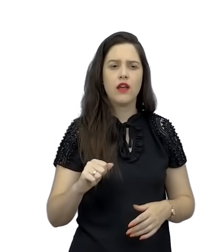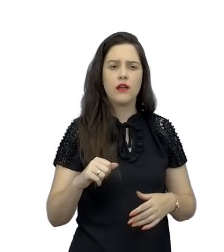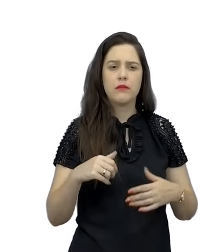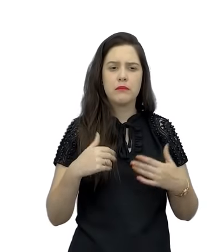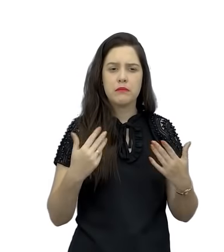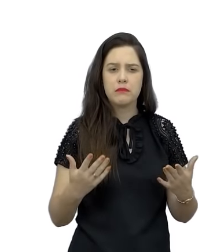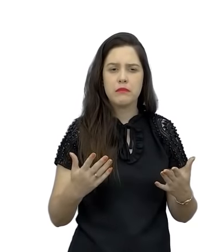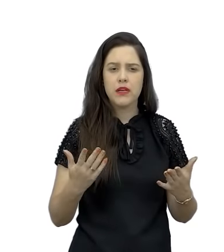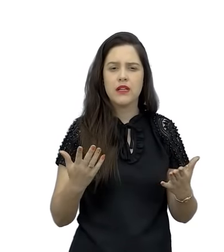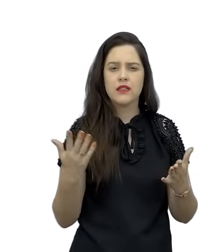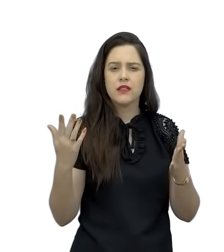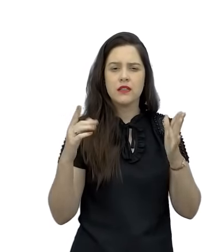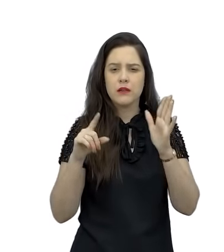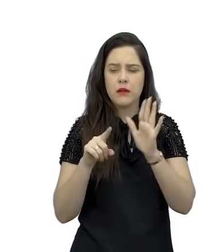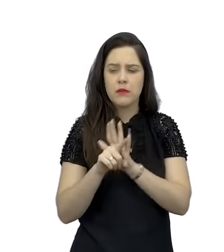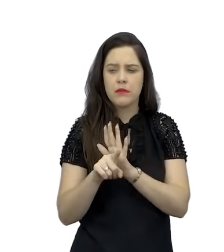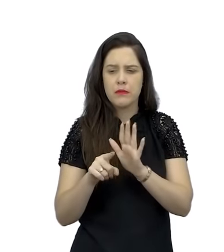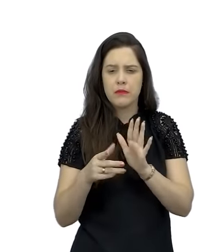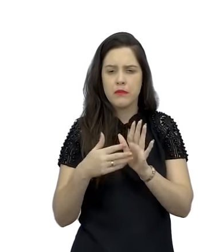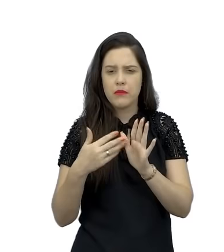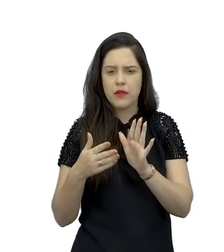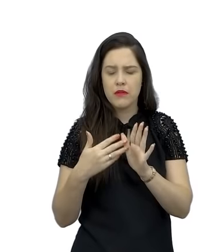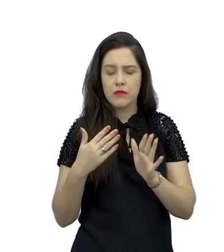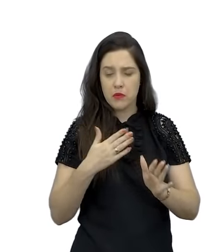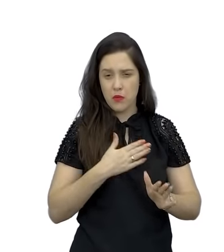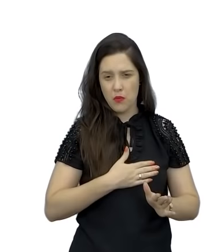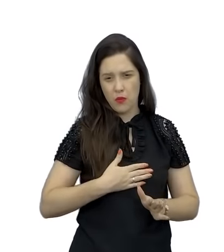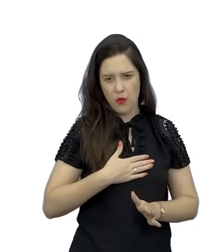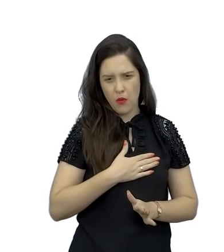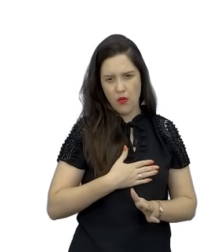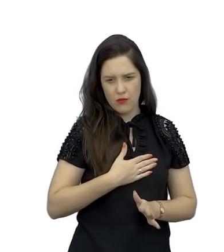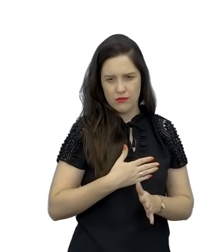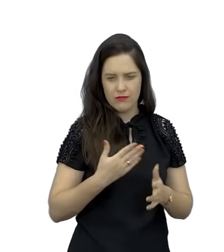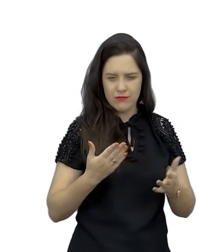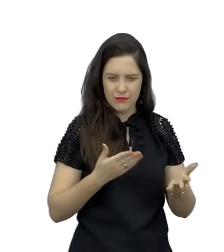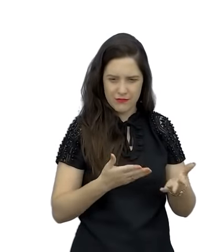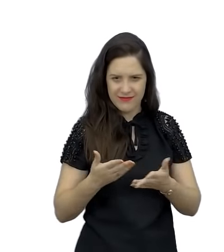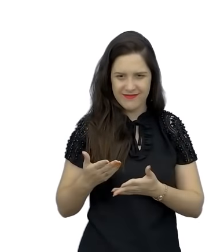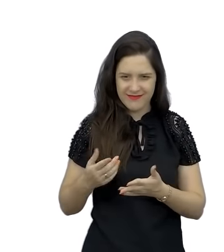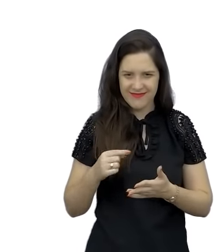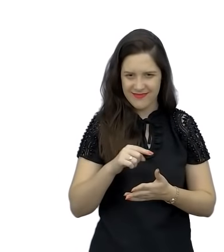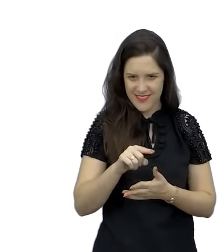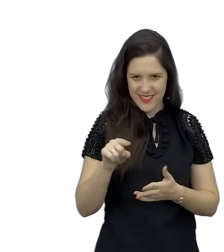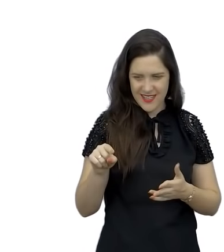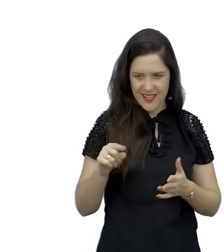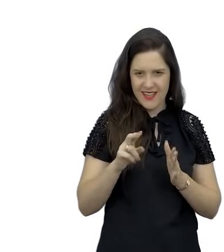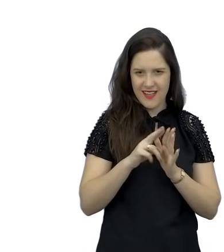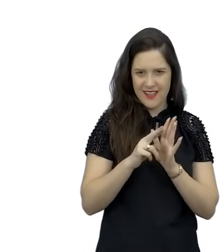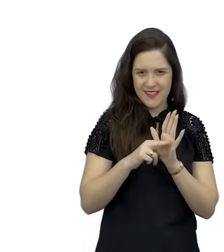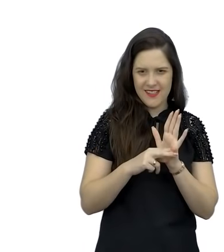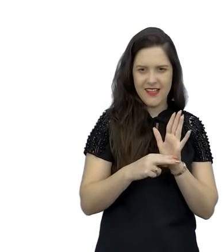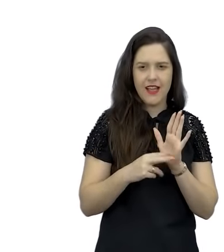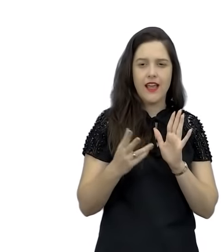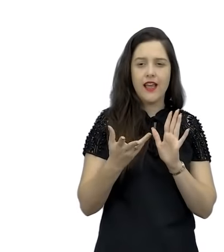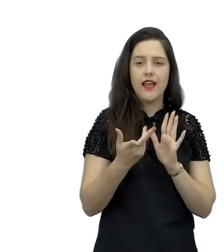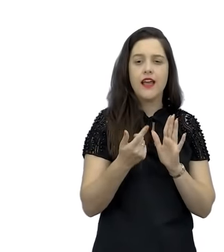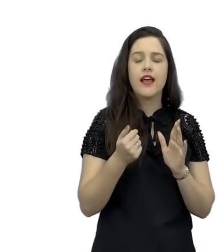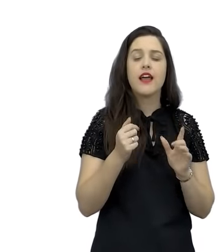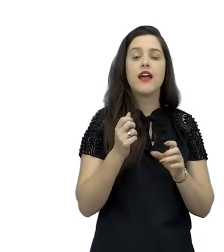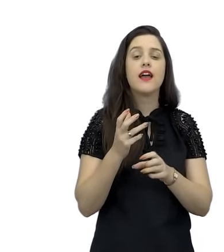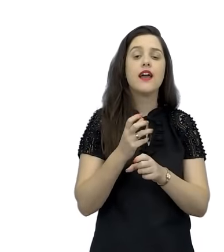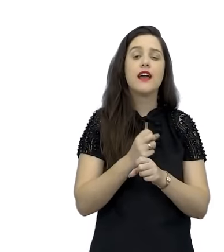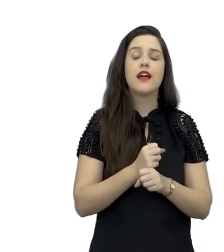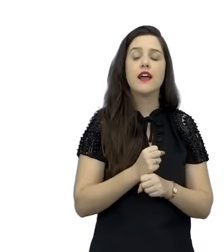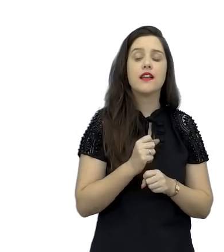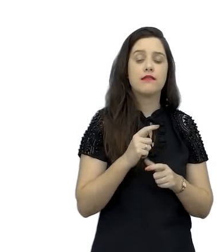Eu tenho muito aqui meus livros que eu gosto bastante, eu convido vocês, né? Aqui nós temos A Arte de Resolver Problemas, do Polya,